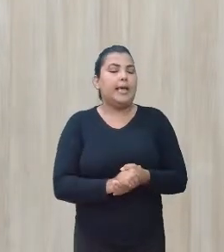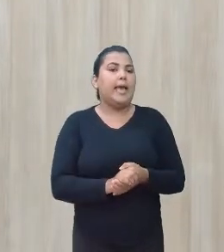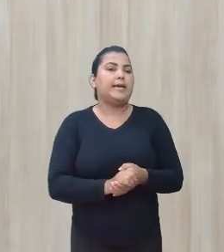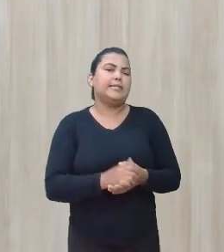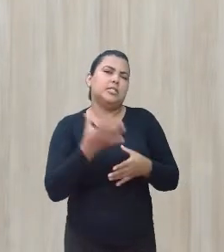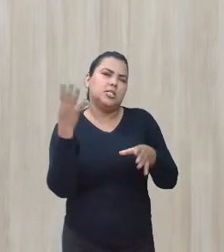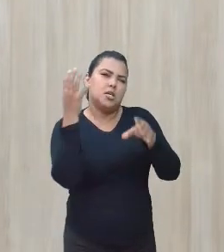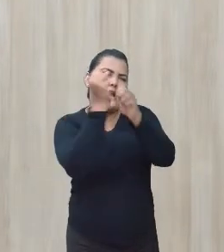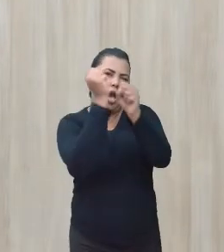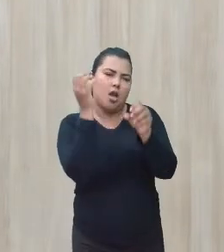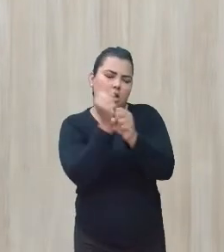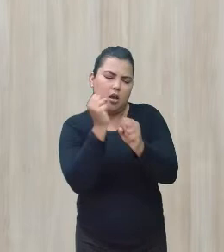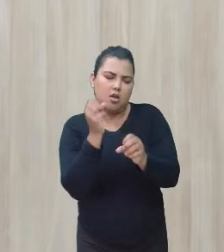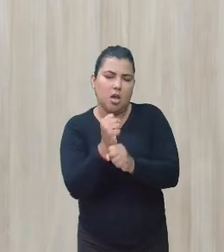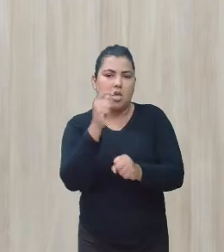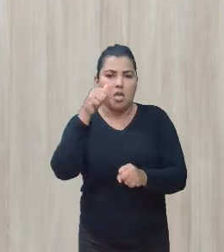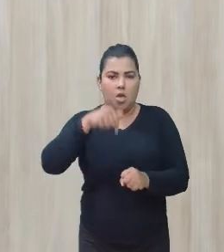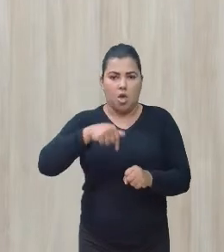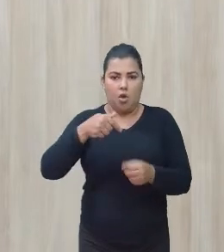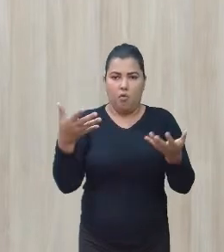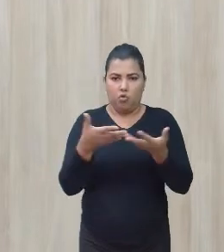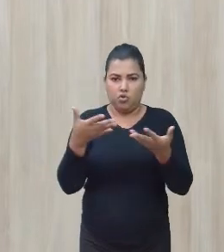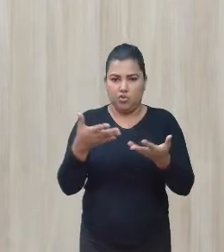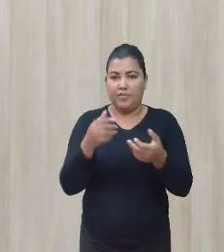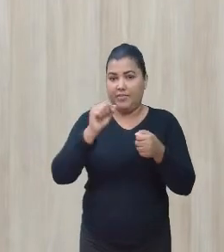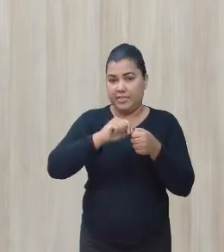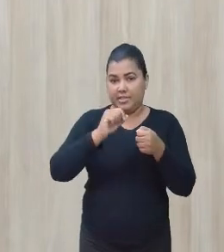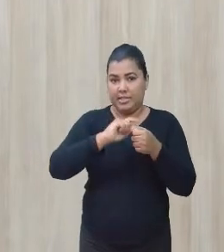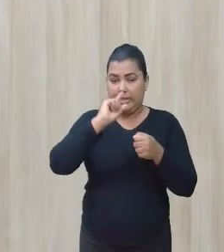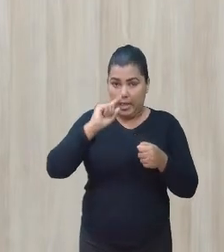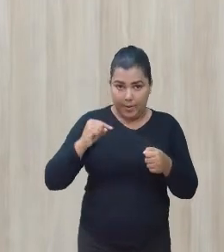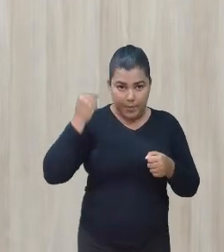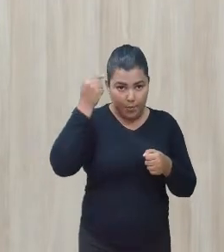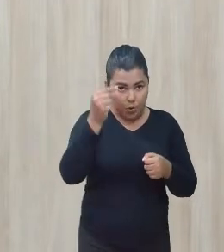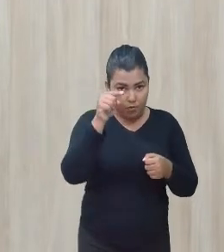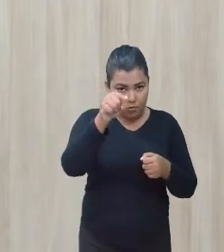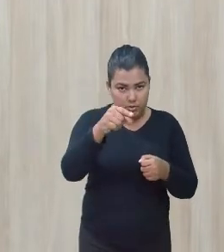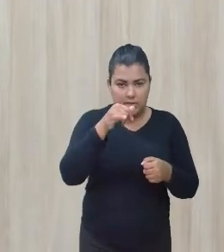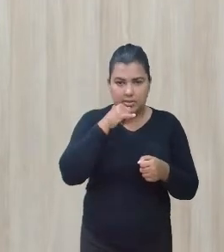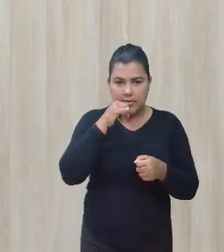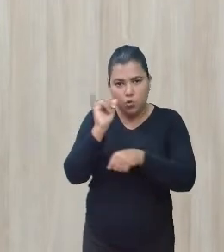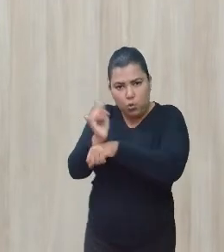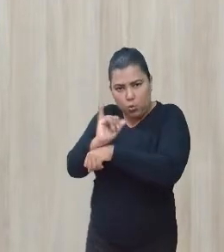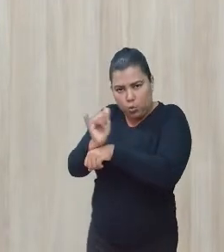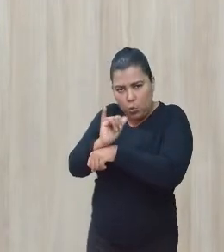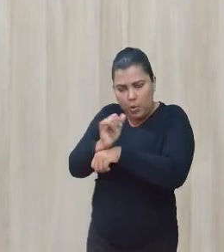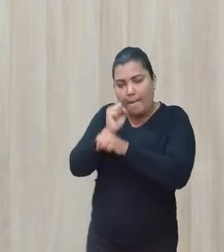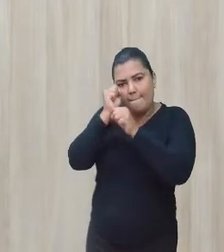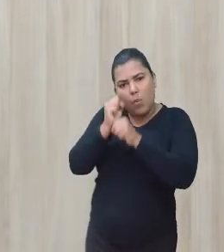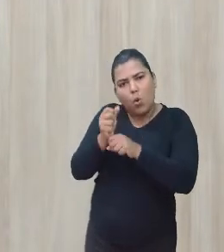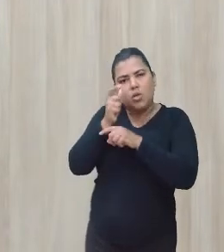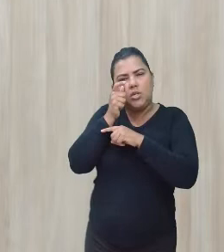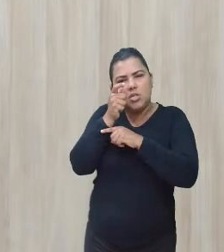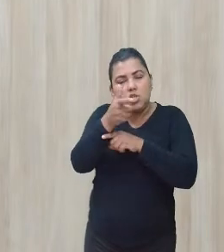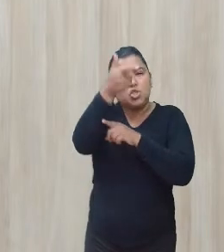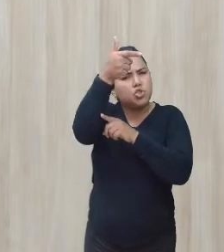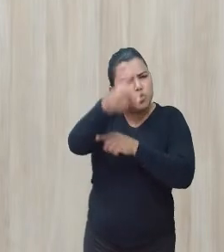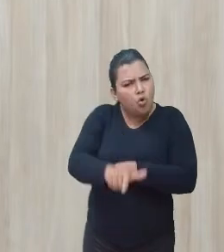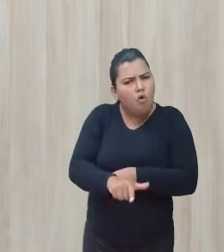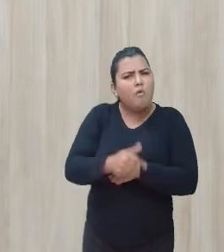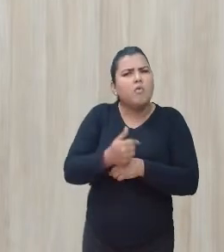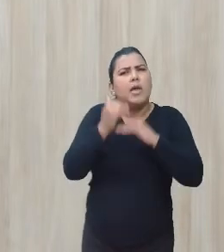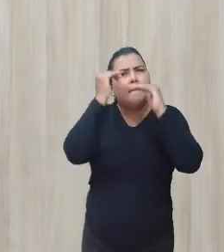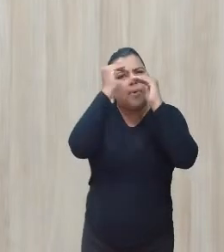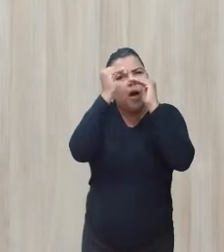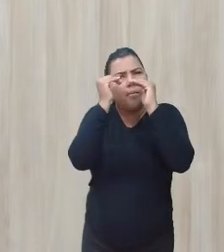os cálculos que eu fizer aqui, tenta ver depois com calma, quando eu estiver no YouTube, para você ver passo a passo. Lembrando que a